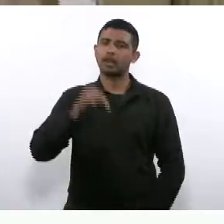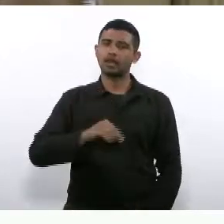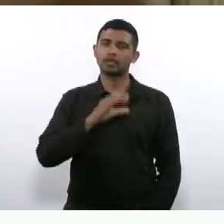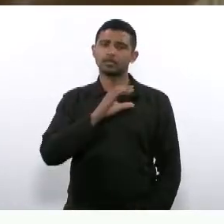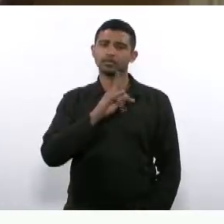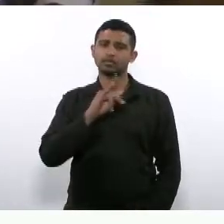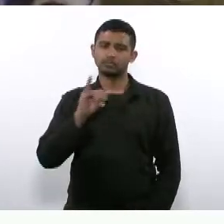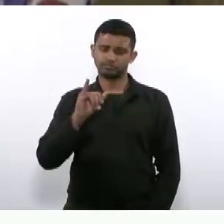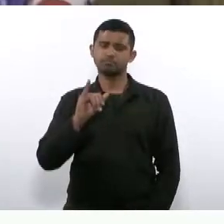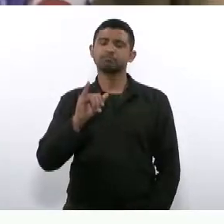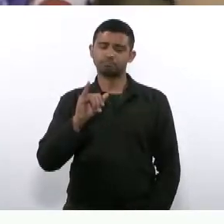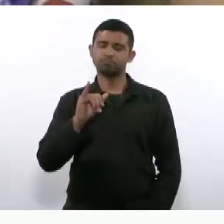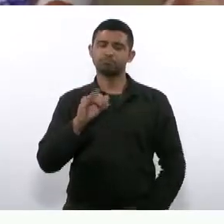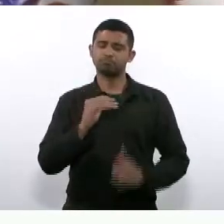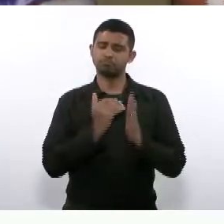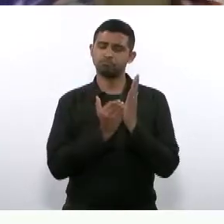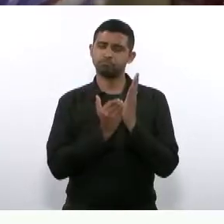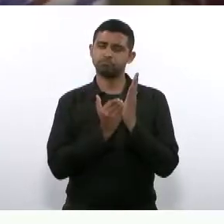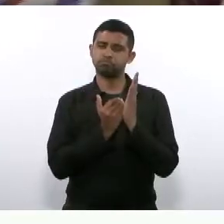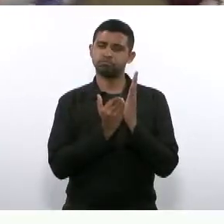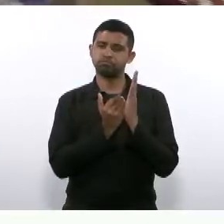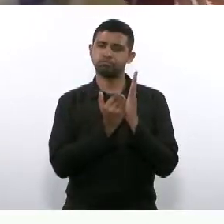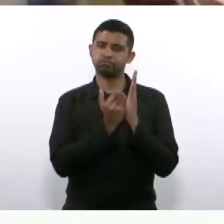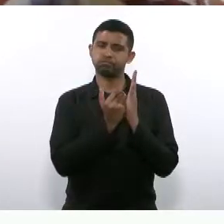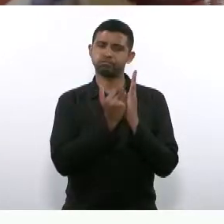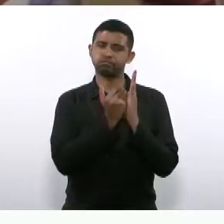ela cresceu em